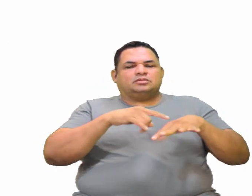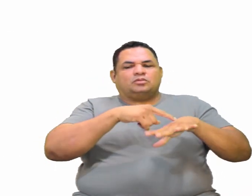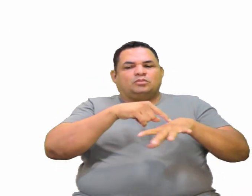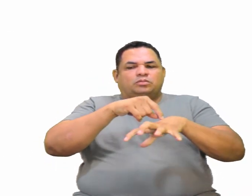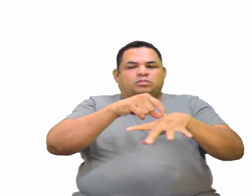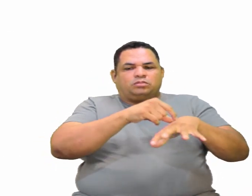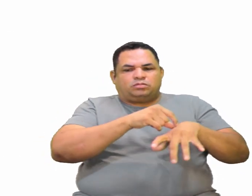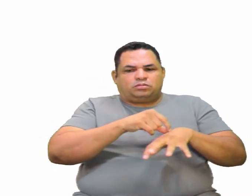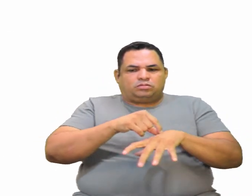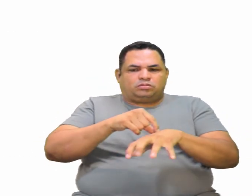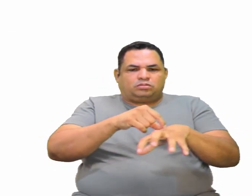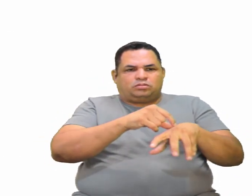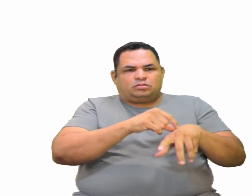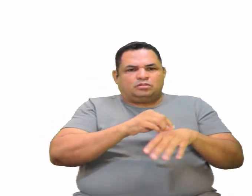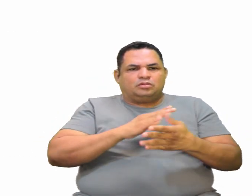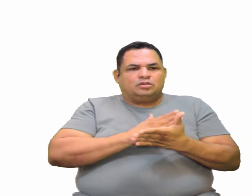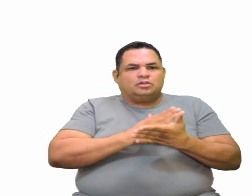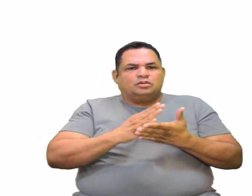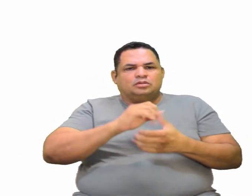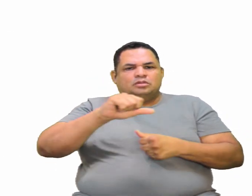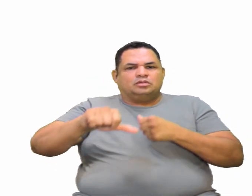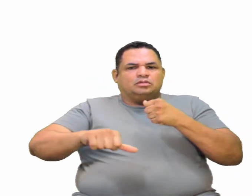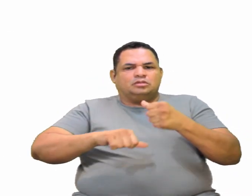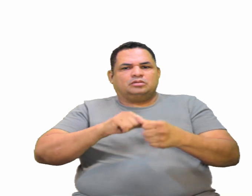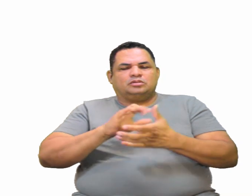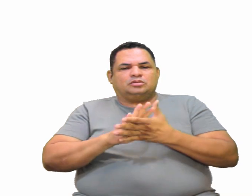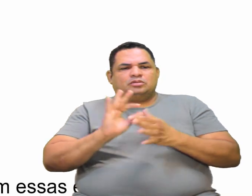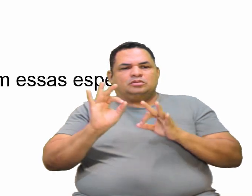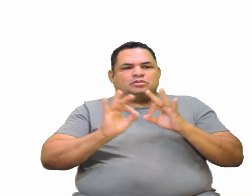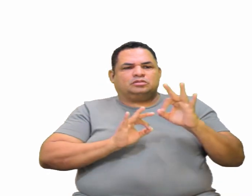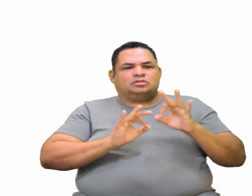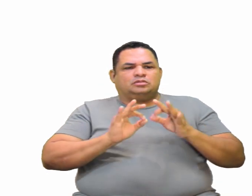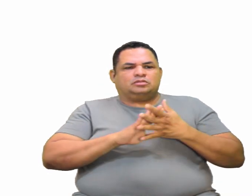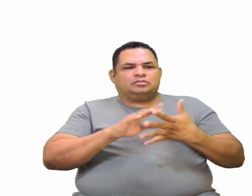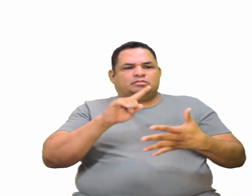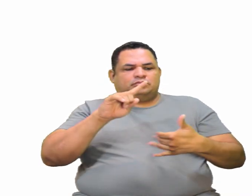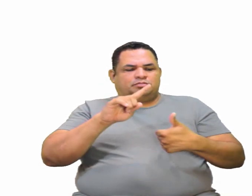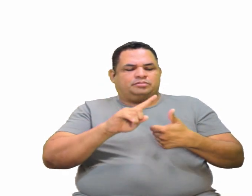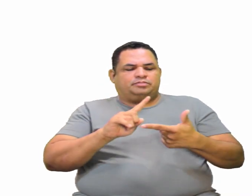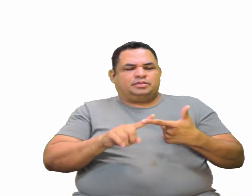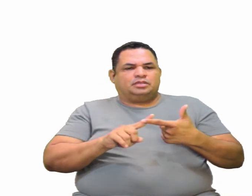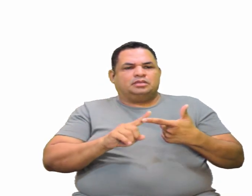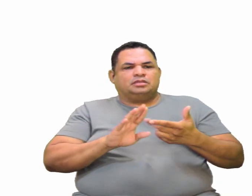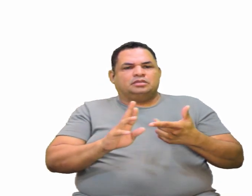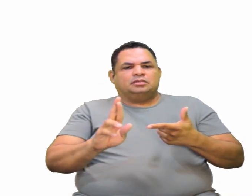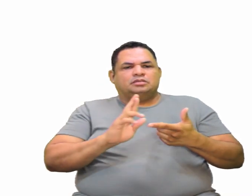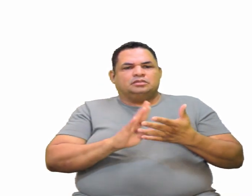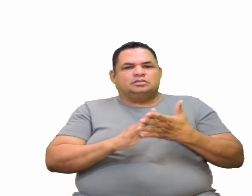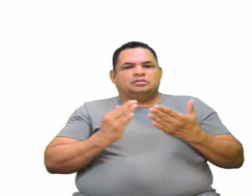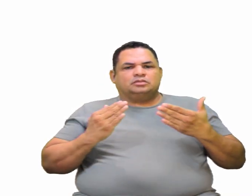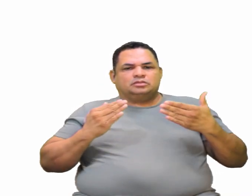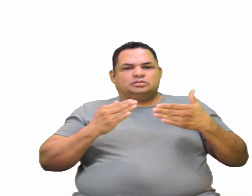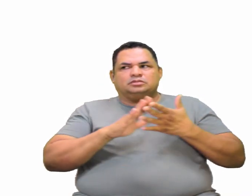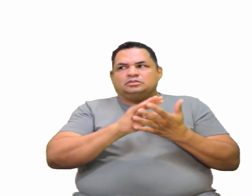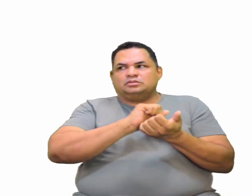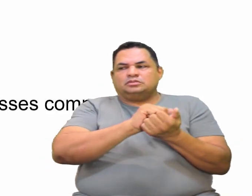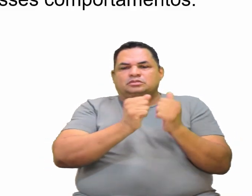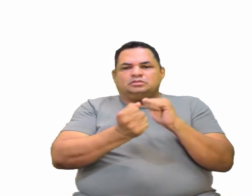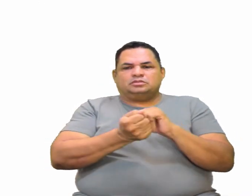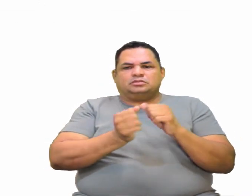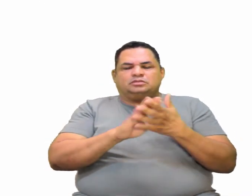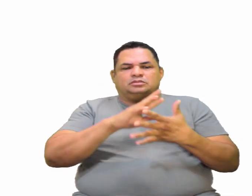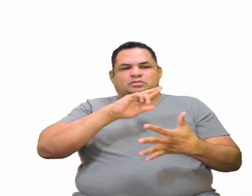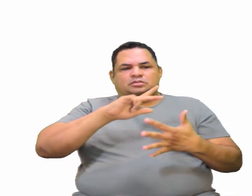polvos A. passaram por mutações similares a este organismo. B. resultaram de convergência adaptativa com essas